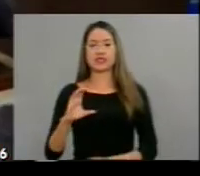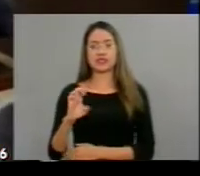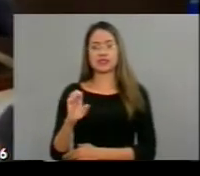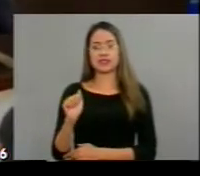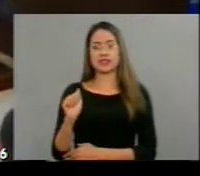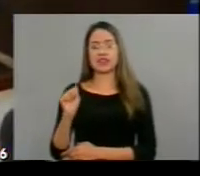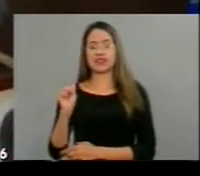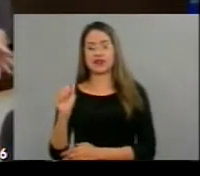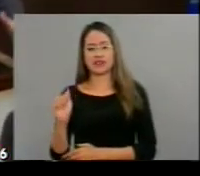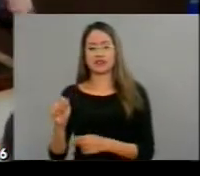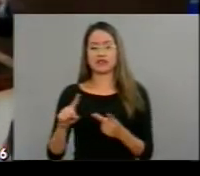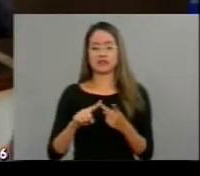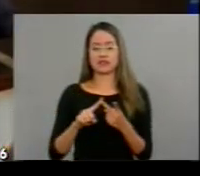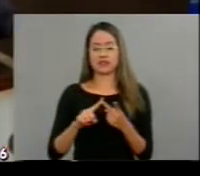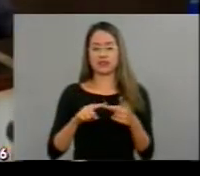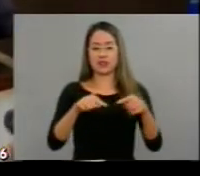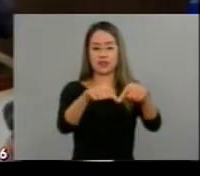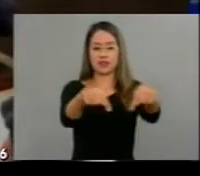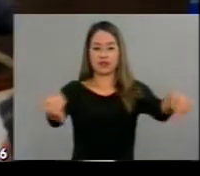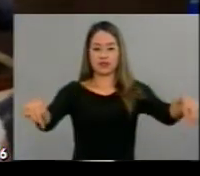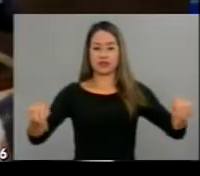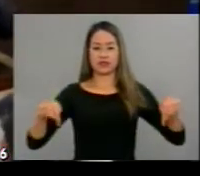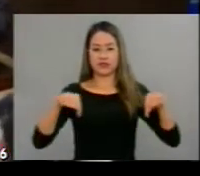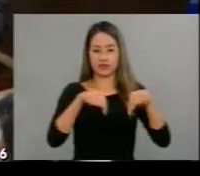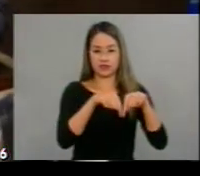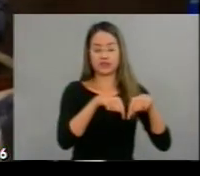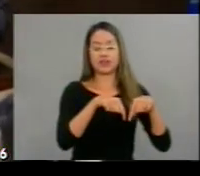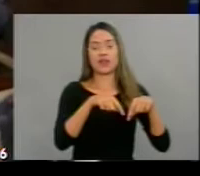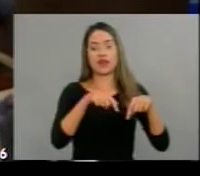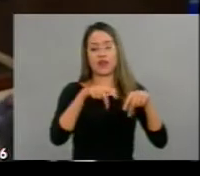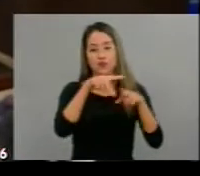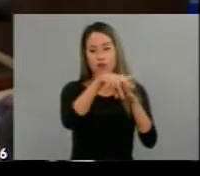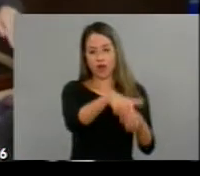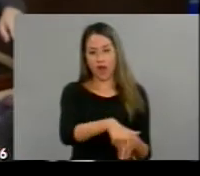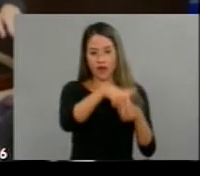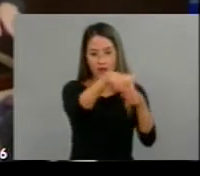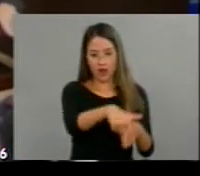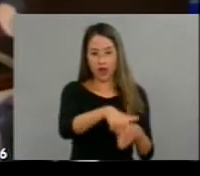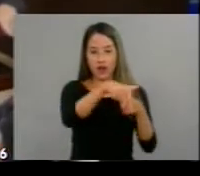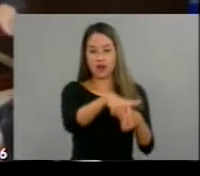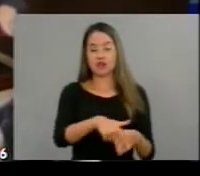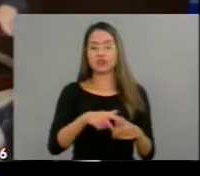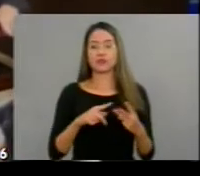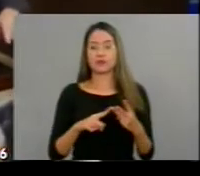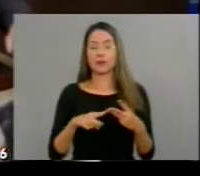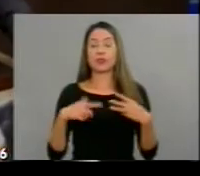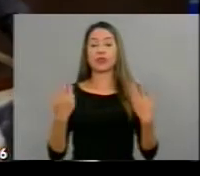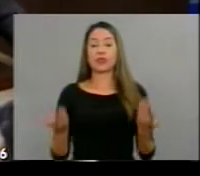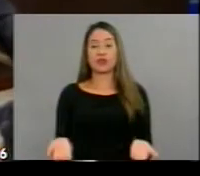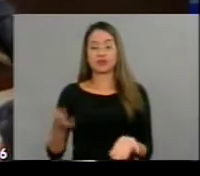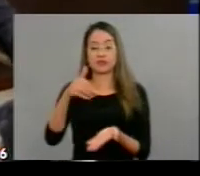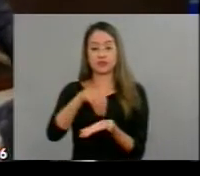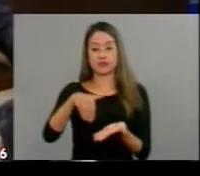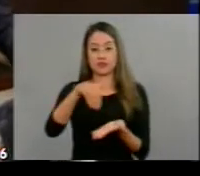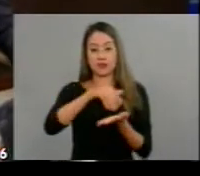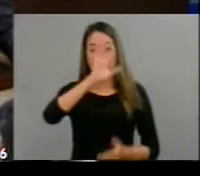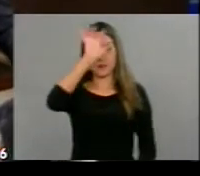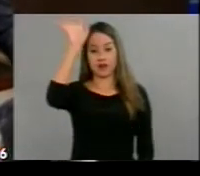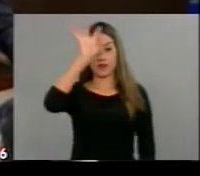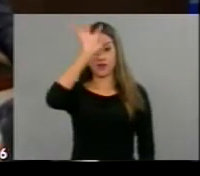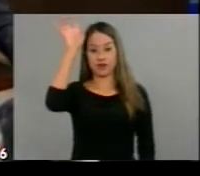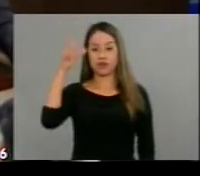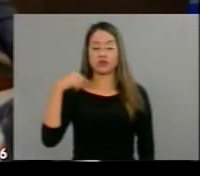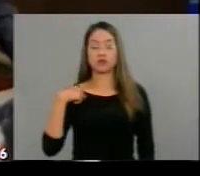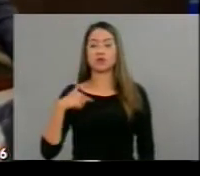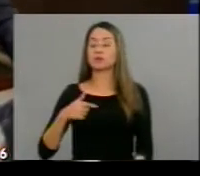Ceasa, terreno da cavalaria, e por aí vai. E o secretário Mauro Filho, quando perguntado por nós,